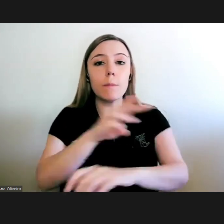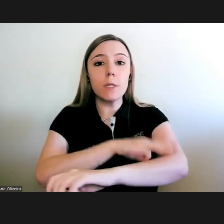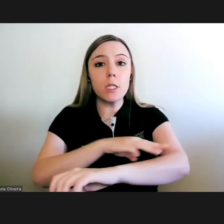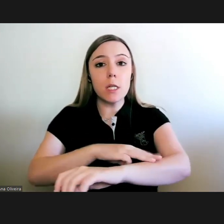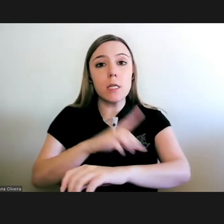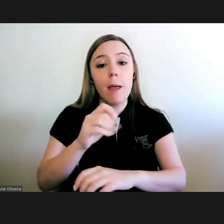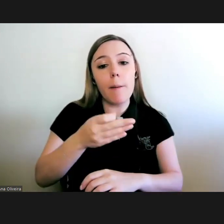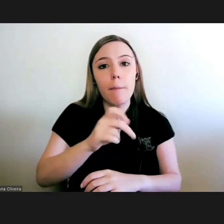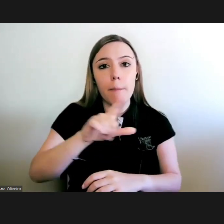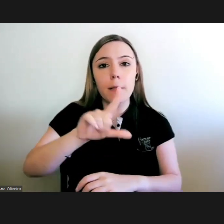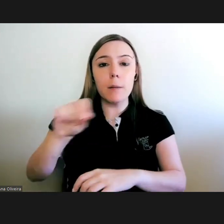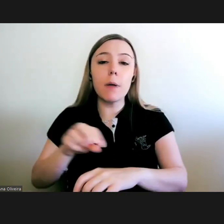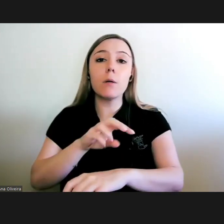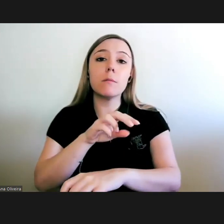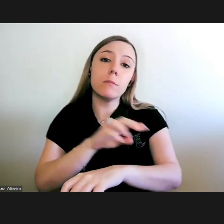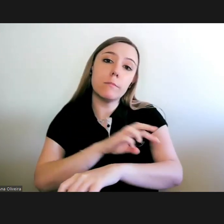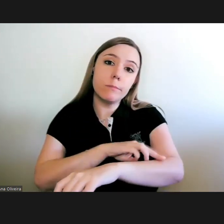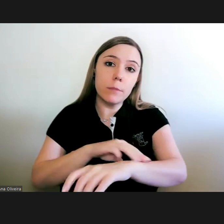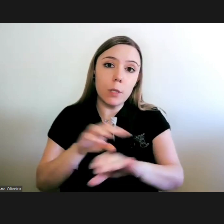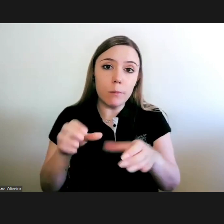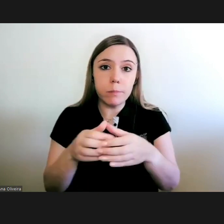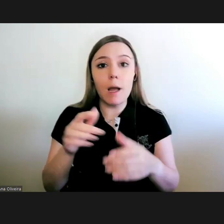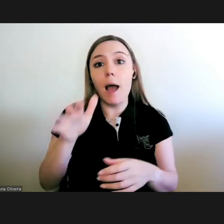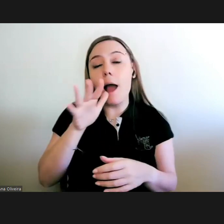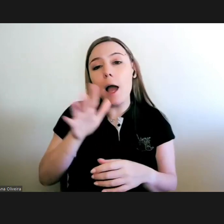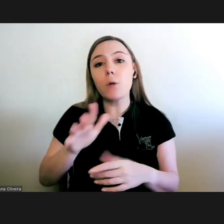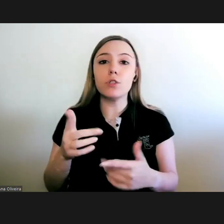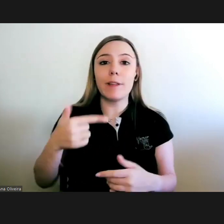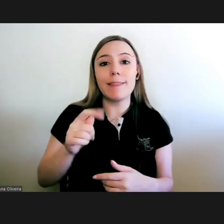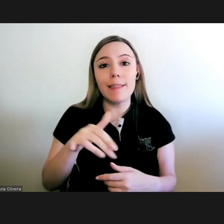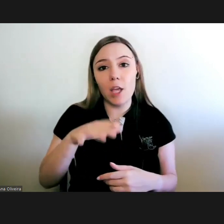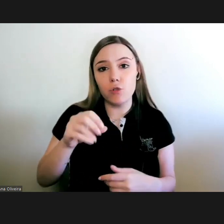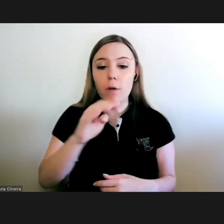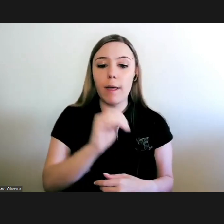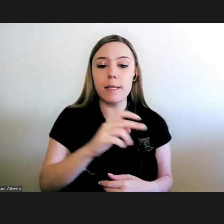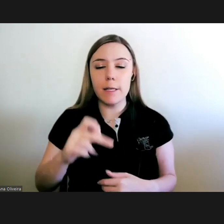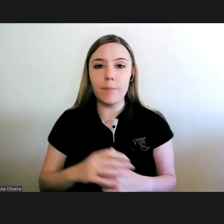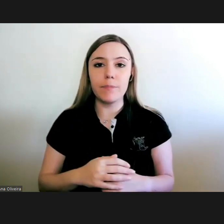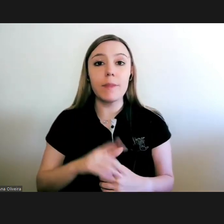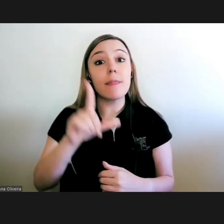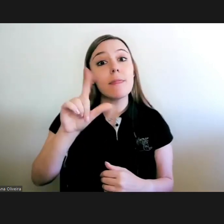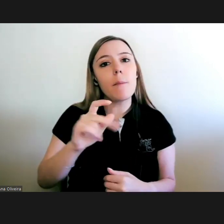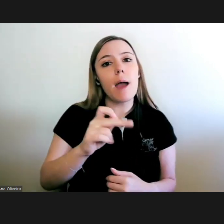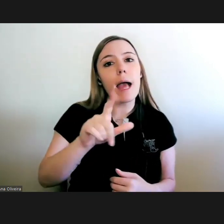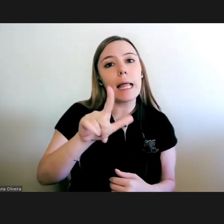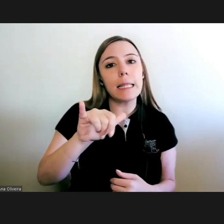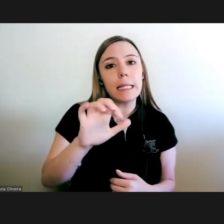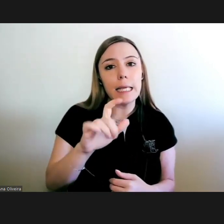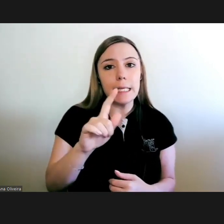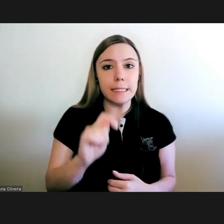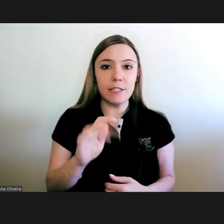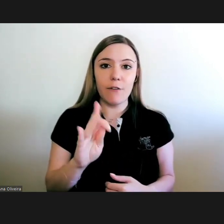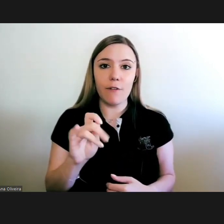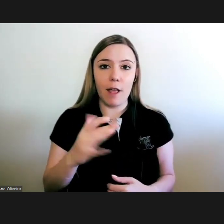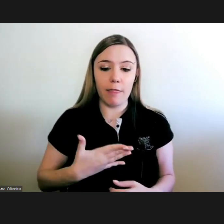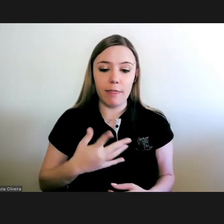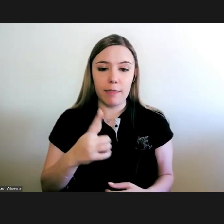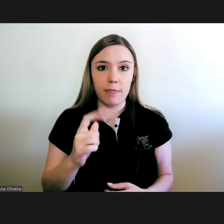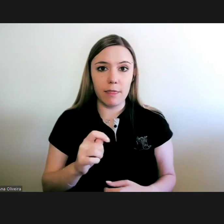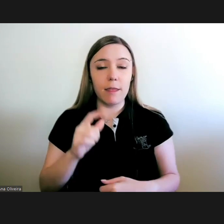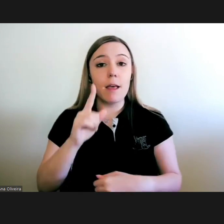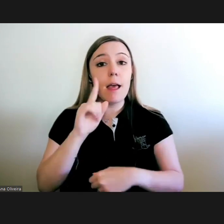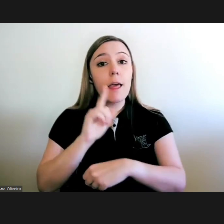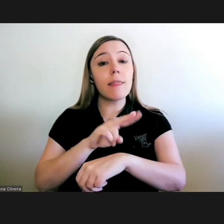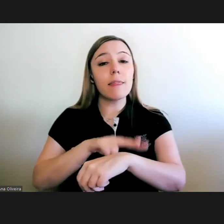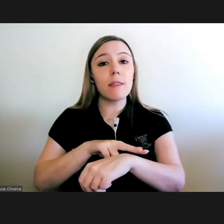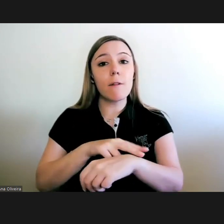de Administração da Águas do Vale do Tejo S.A. E Alice Frade, diretora da